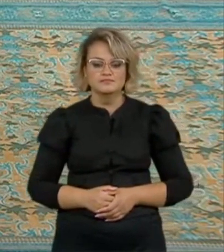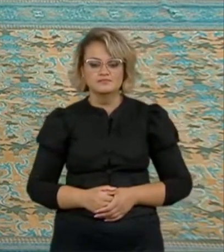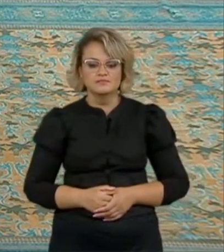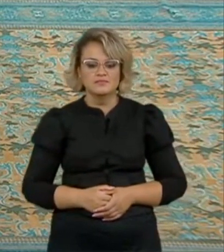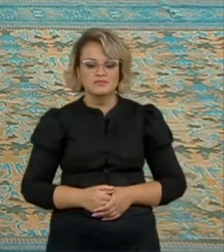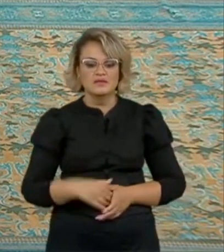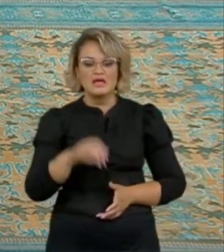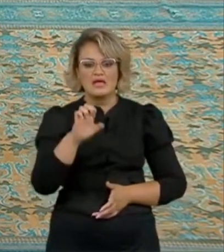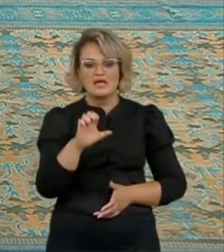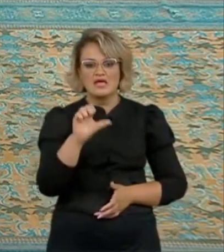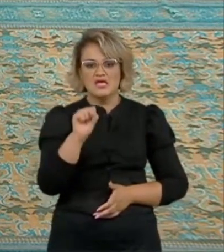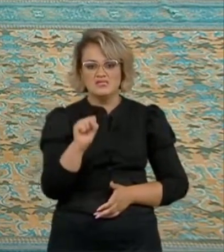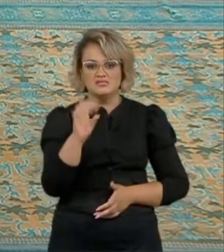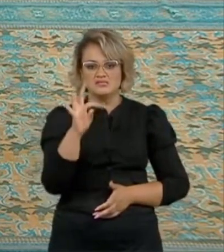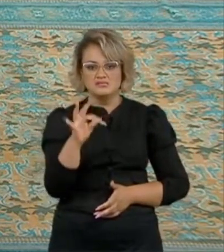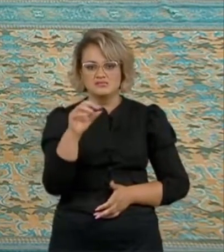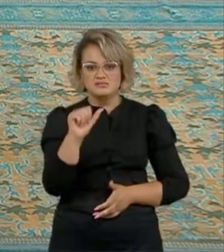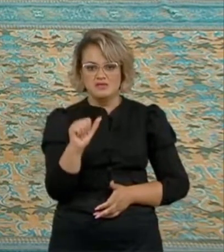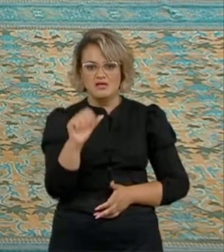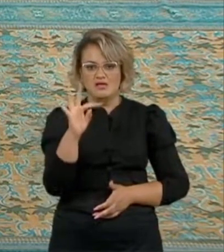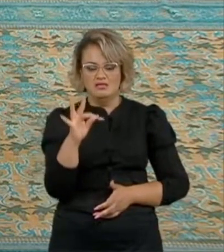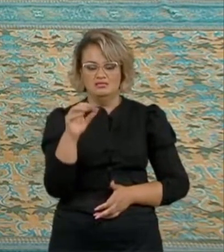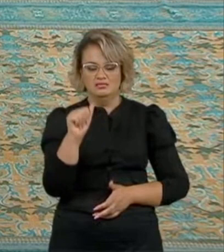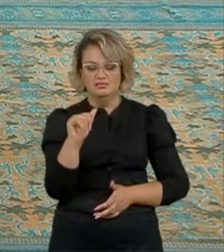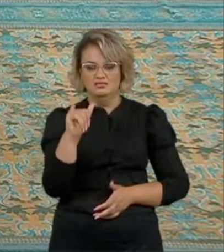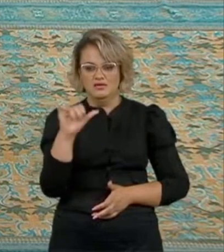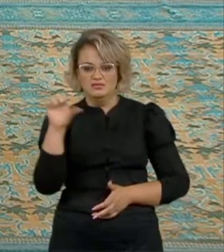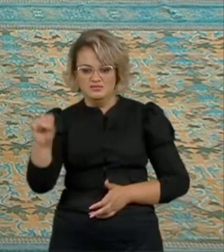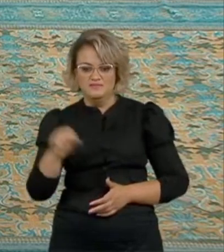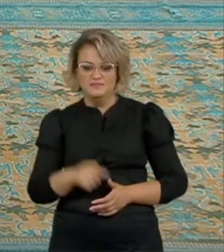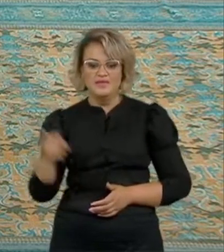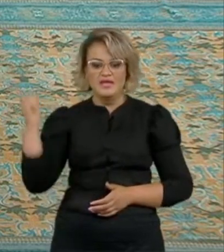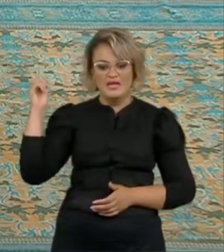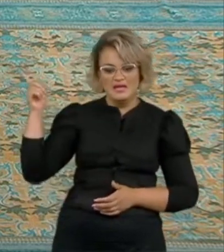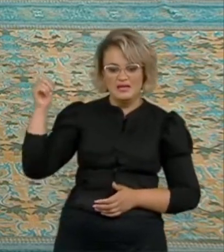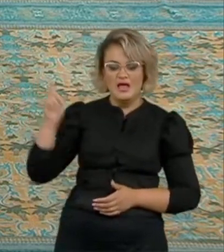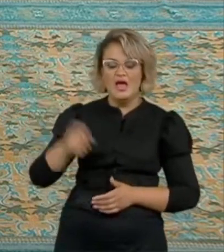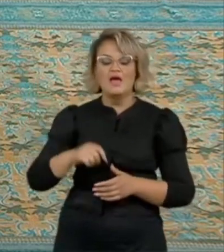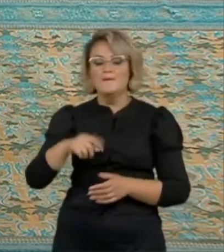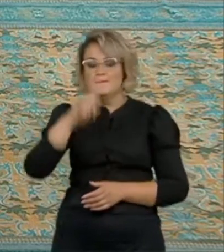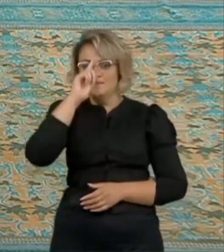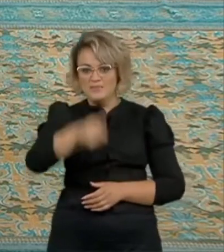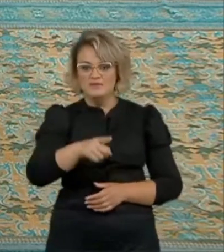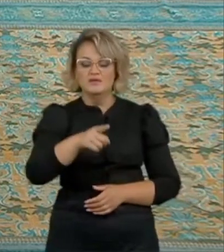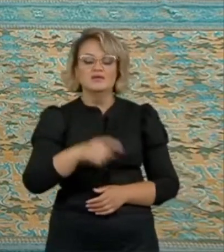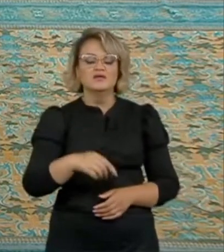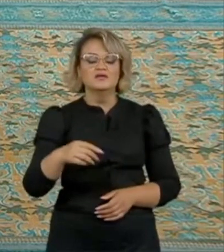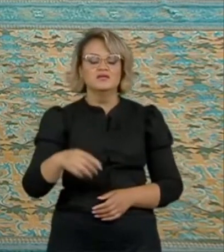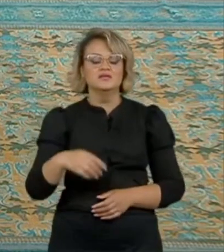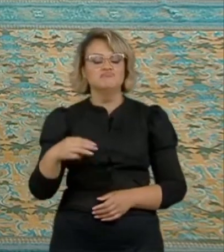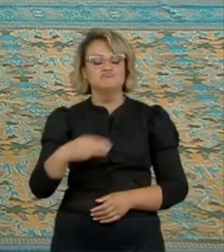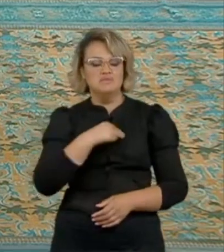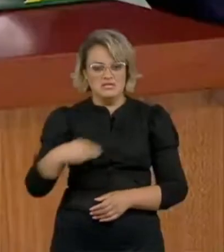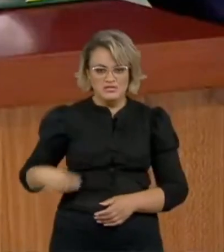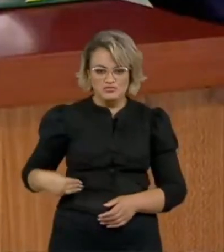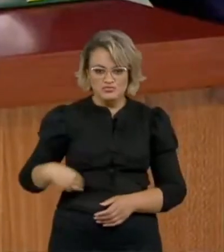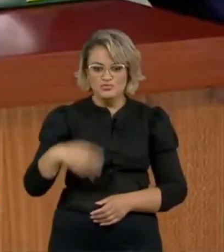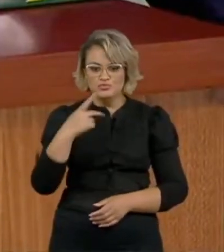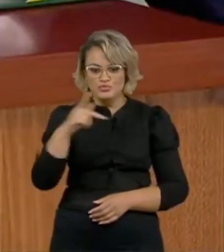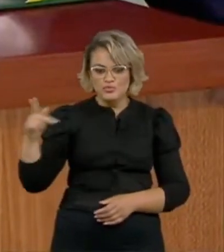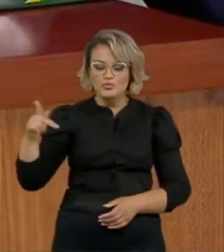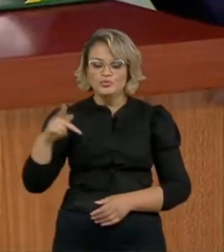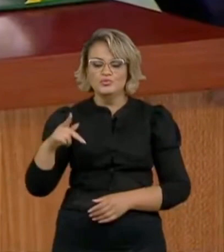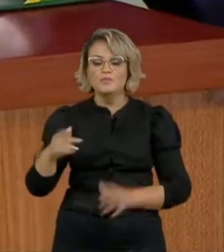estatais o Presidente da República assina despacho que determina os ministros e estado que